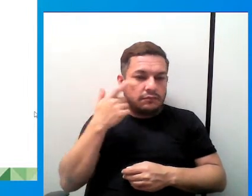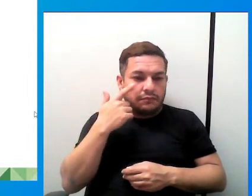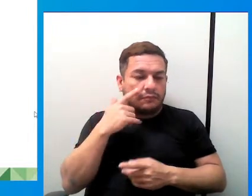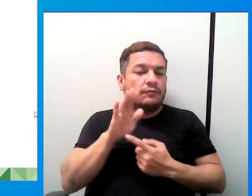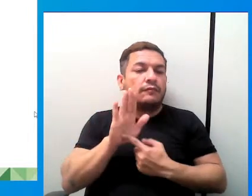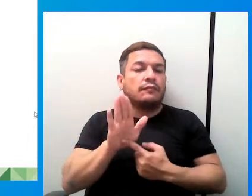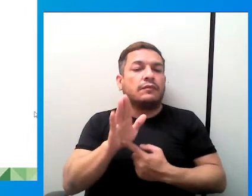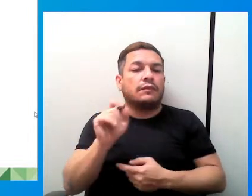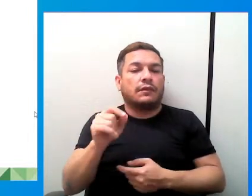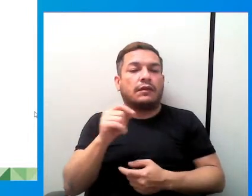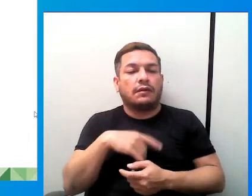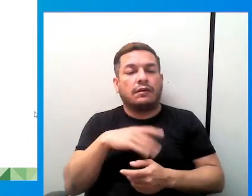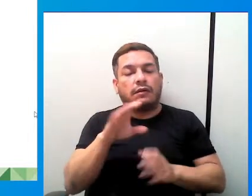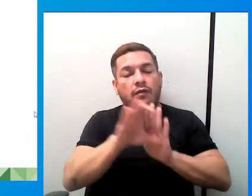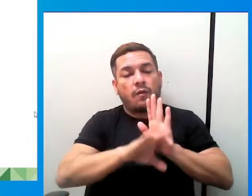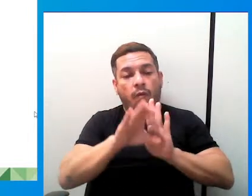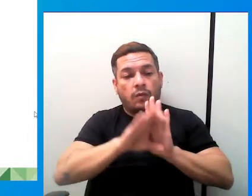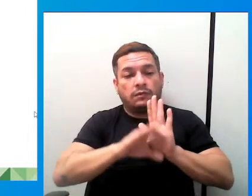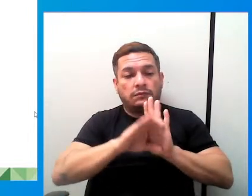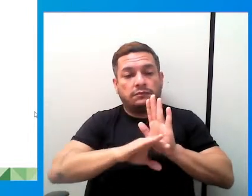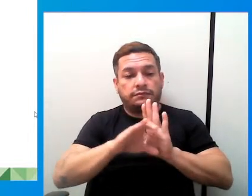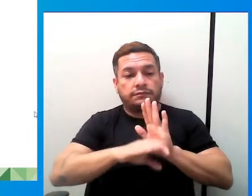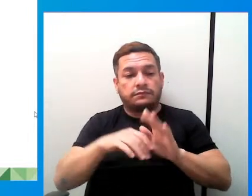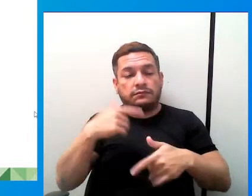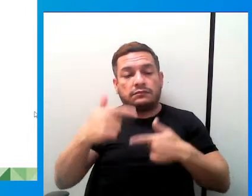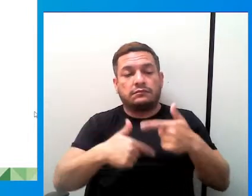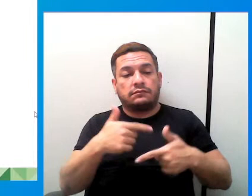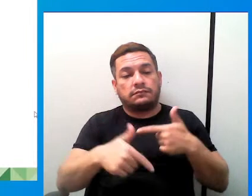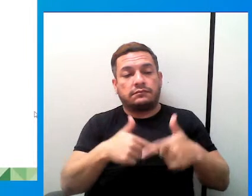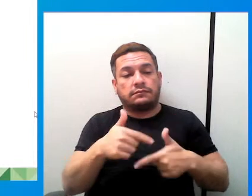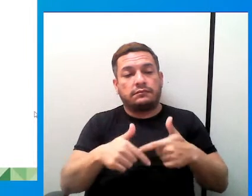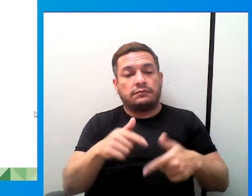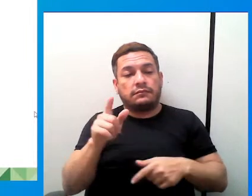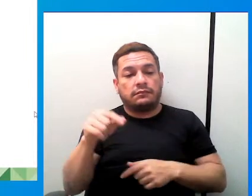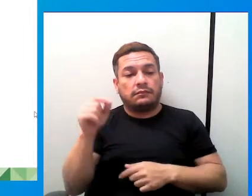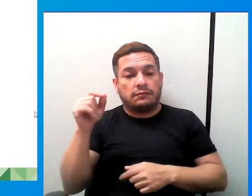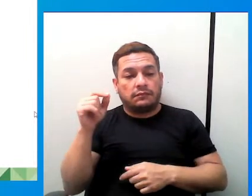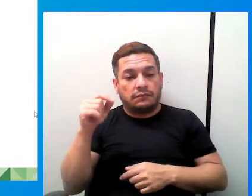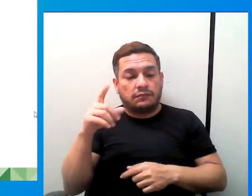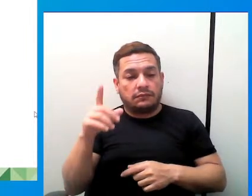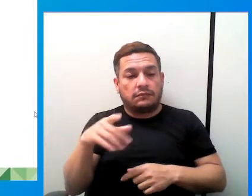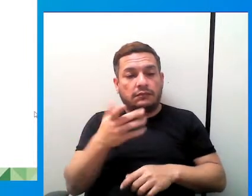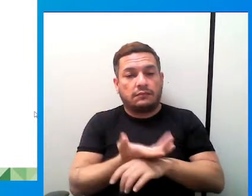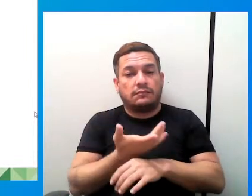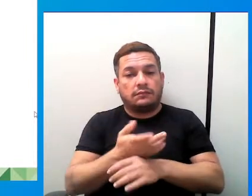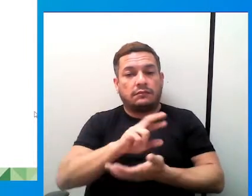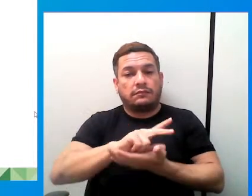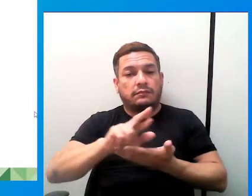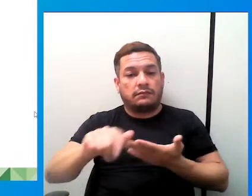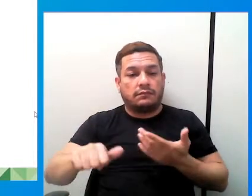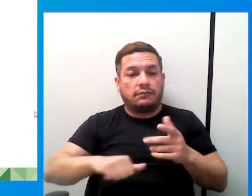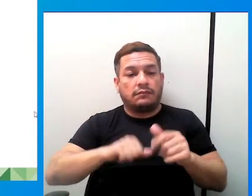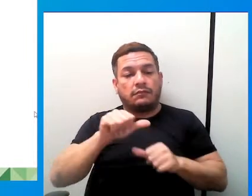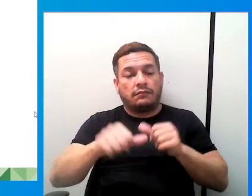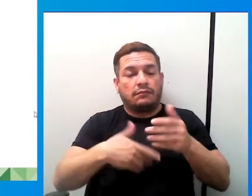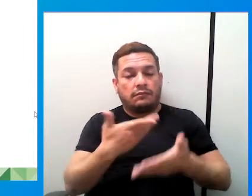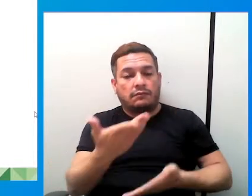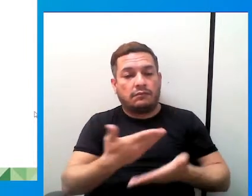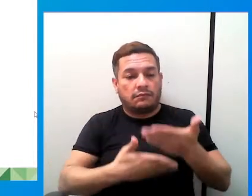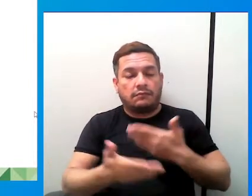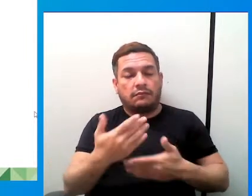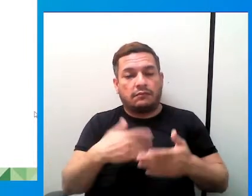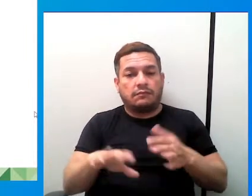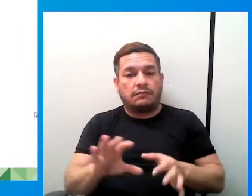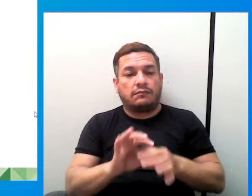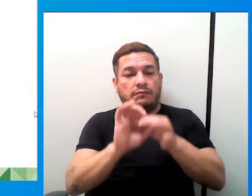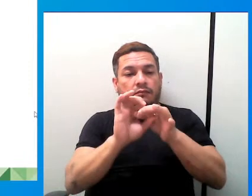trazer vários componentes curriculares e trabalhar essa interdisciplinaridade. E do lado esquerdo,